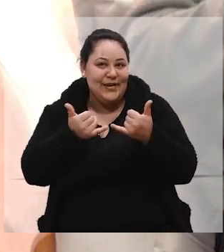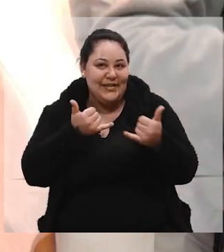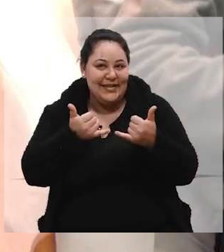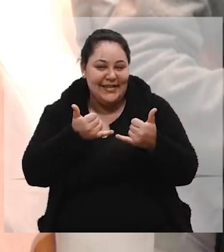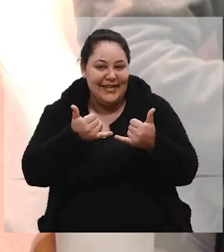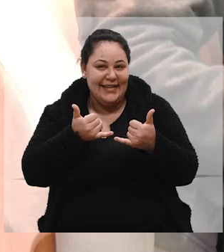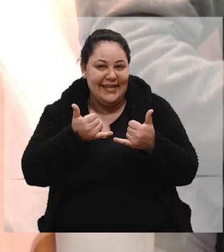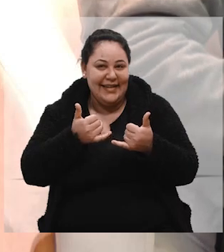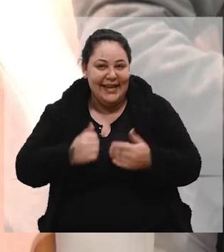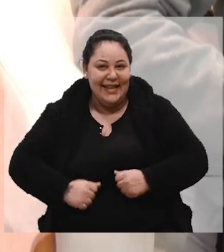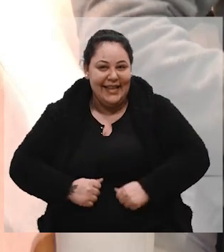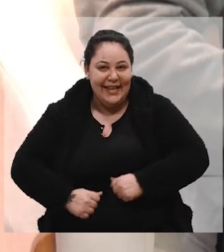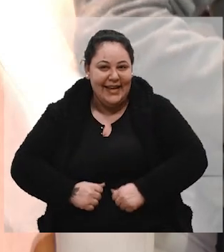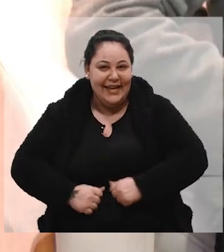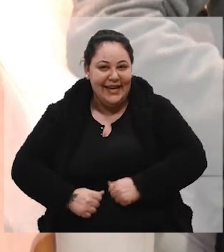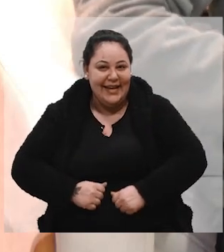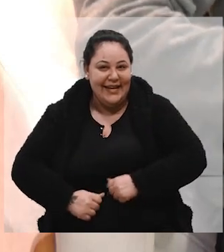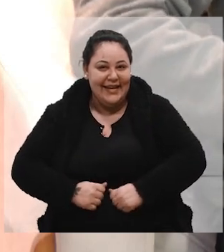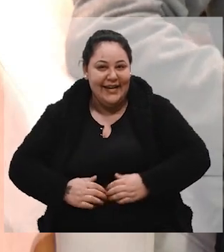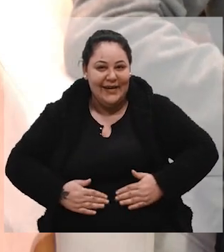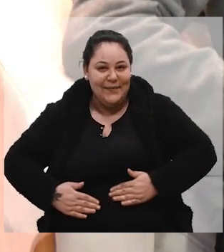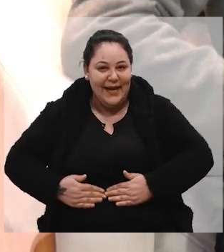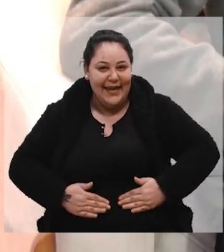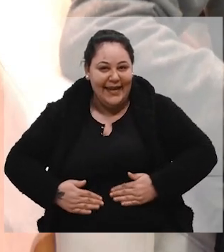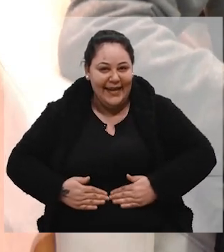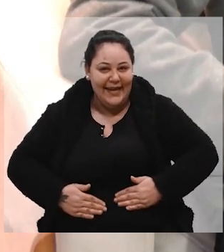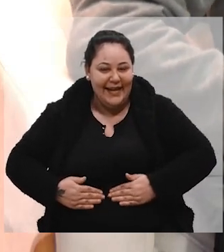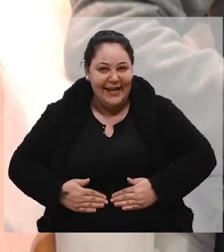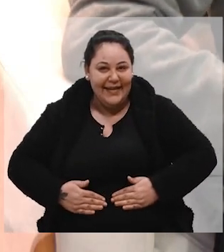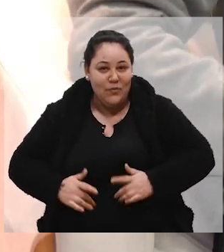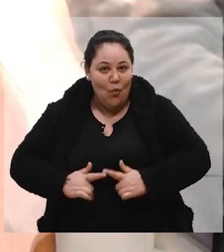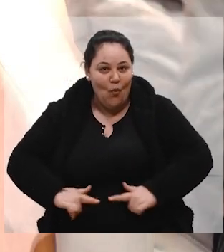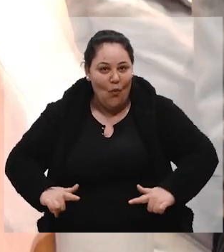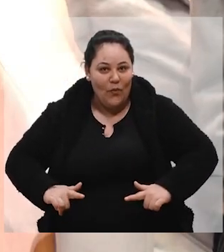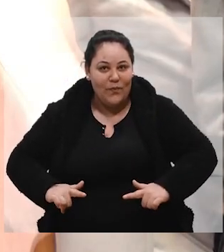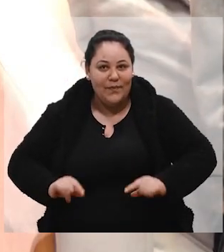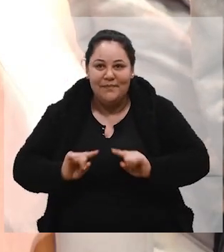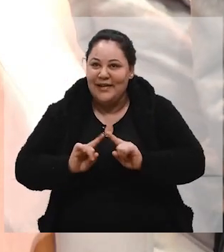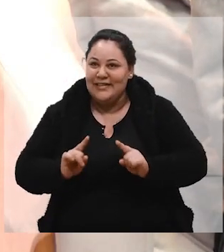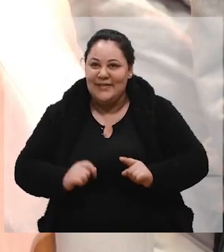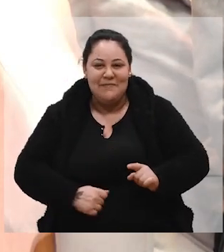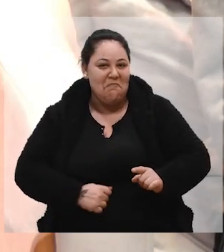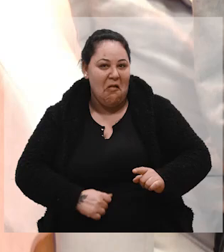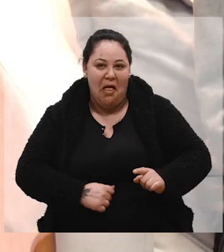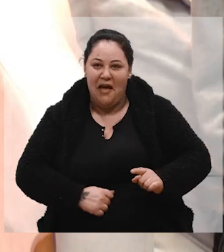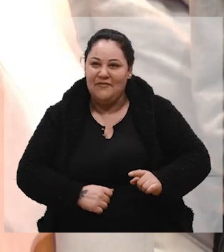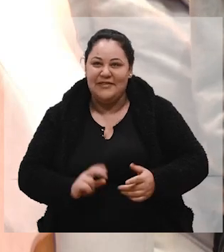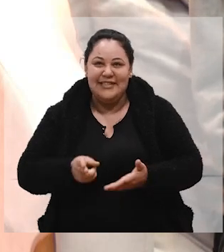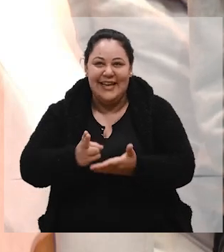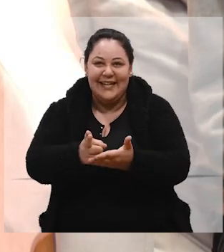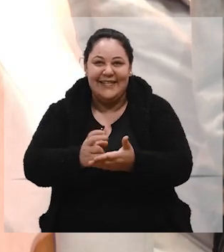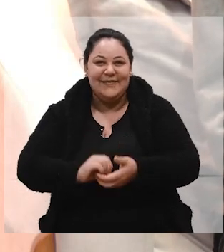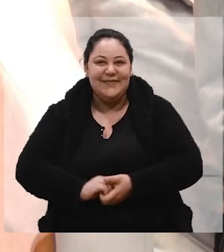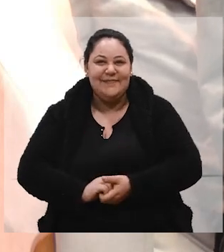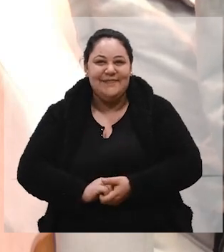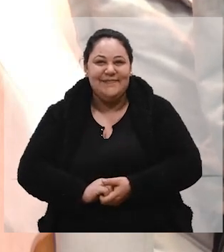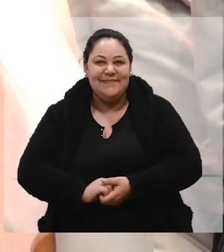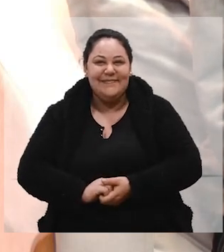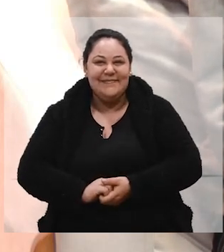acho. Também lavar a barriga, talvez o umbigo, mas eu não lavo o tempo todo.